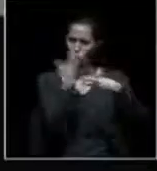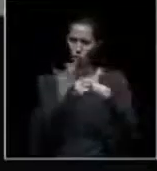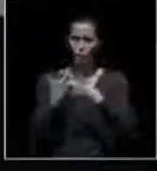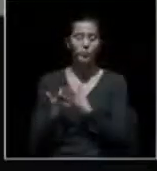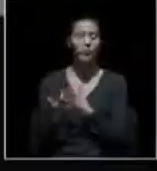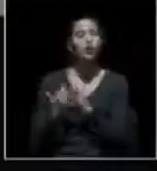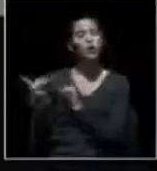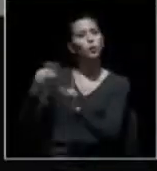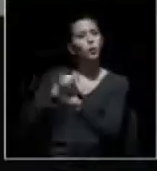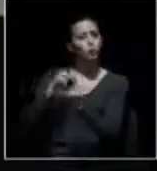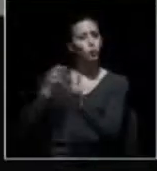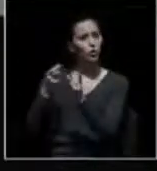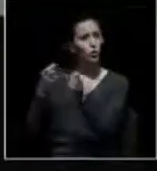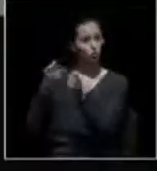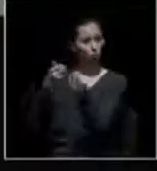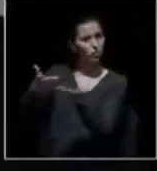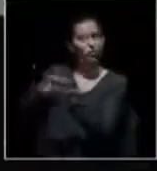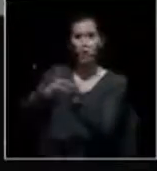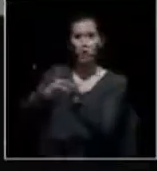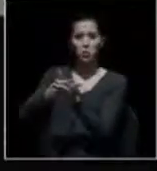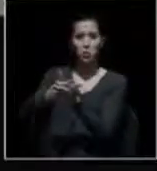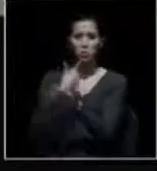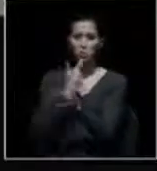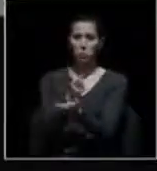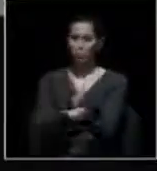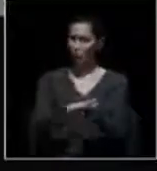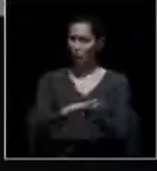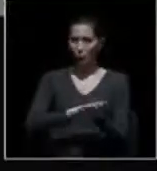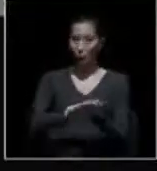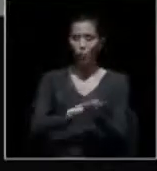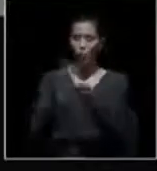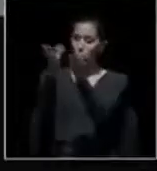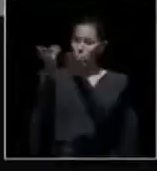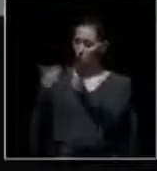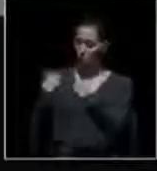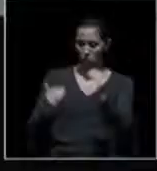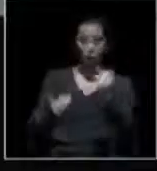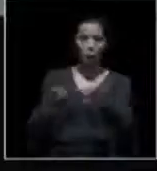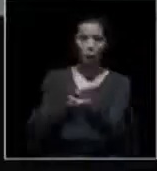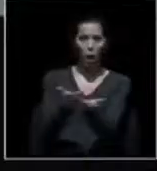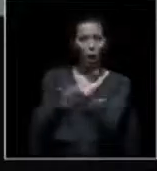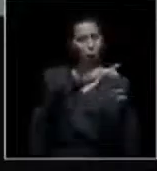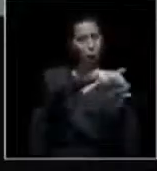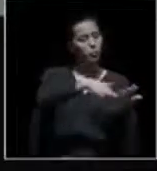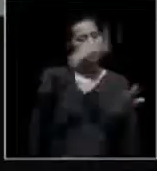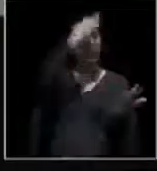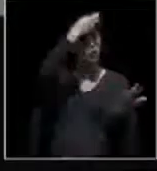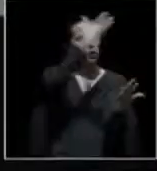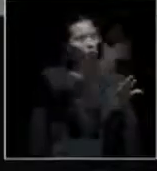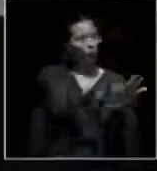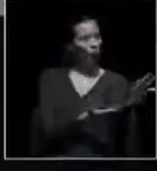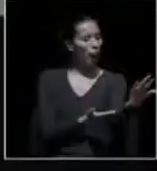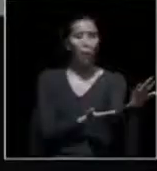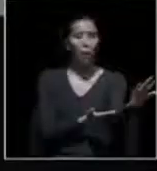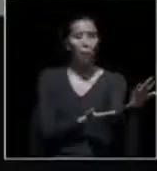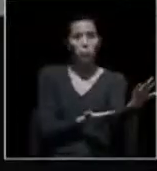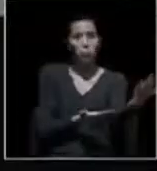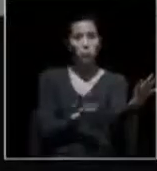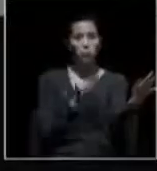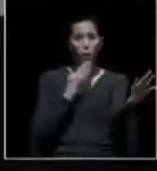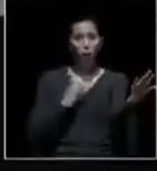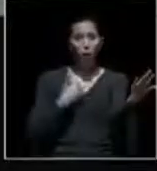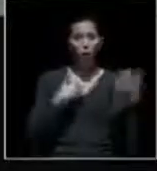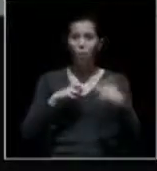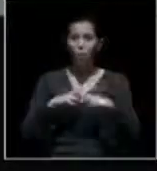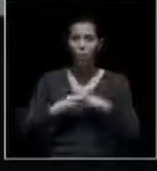vista financeiro, nada temos a apontar. As contas estão equilibradas, são apresentadas com rigor e, nesse sentido, não nos levantam